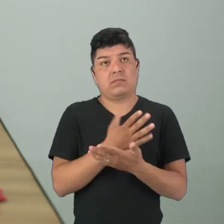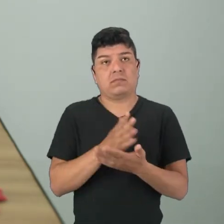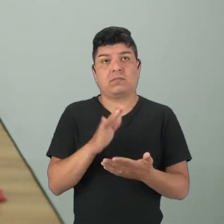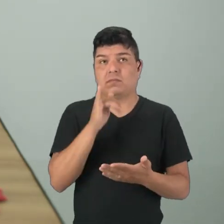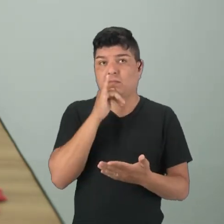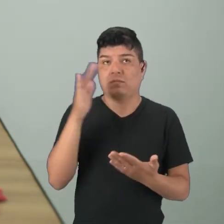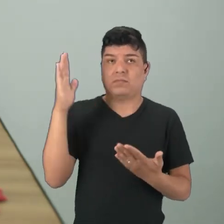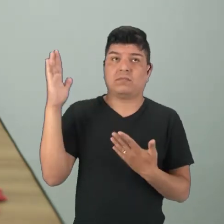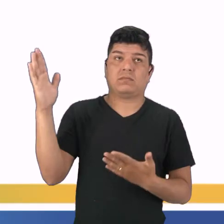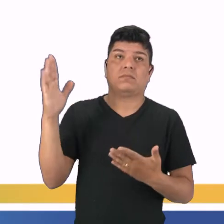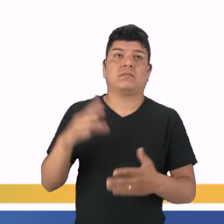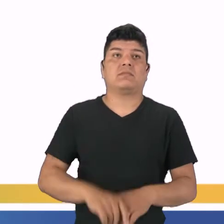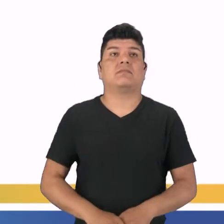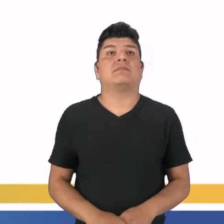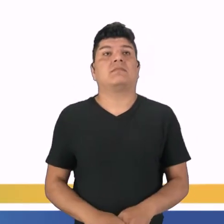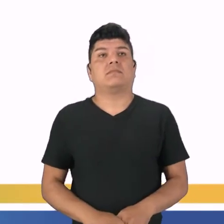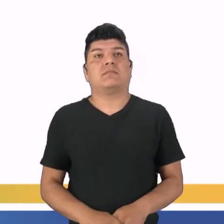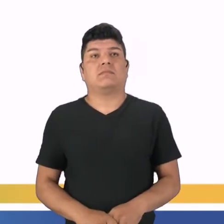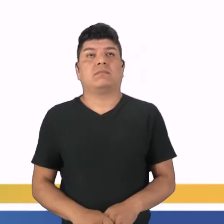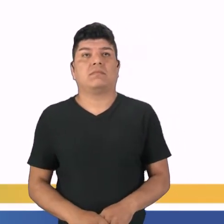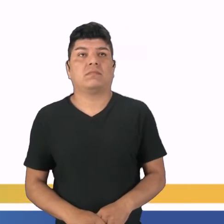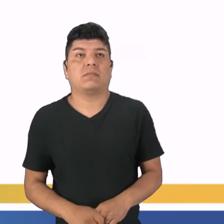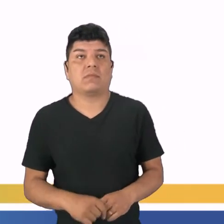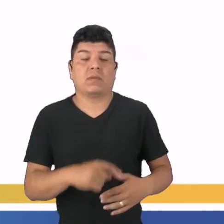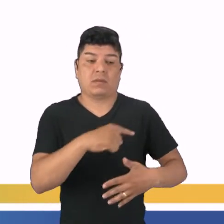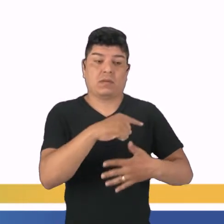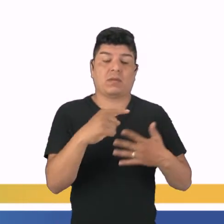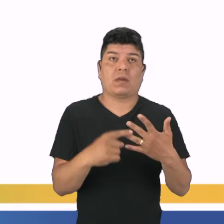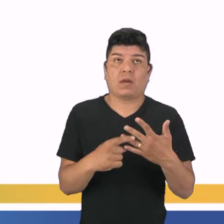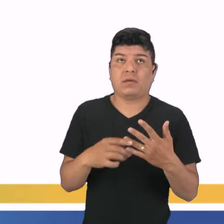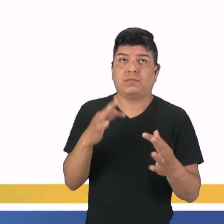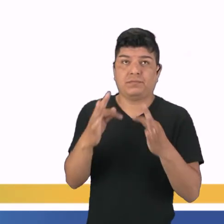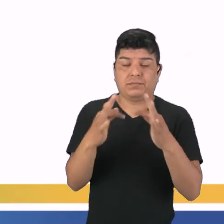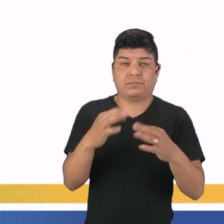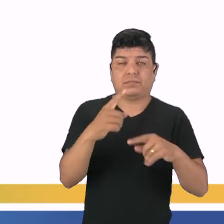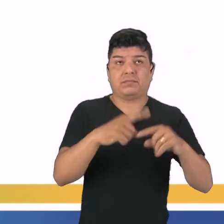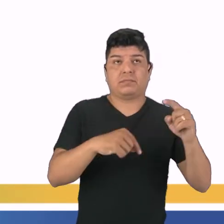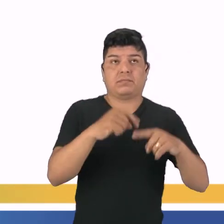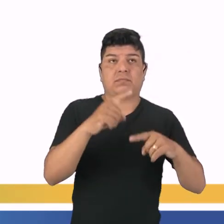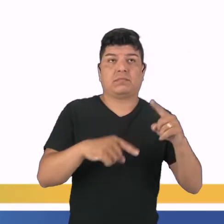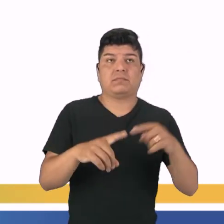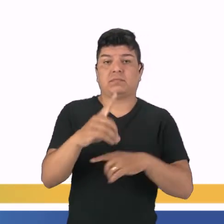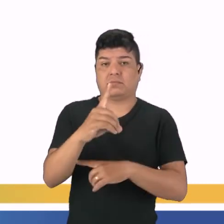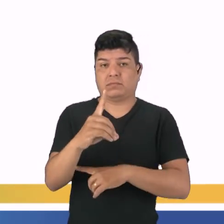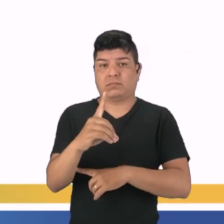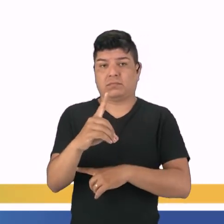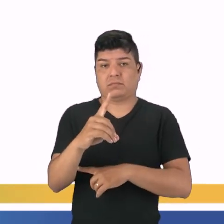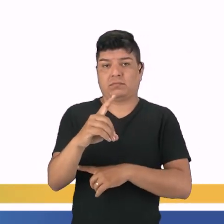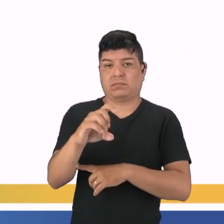bom? A propriedade física dos materiais, a densidade.